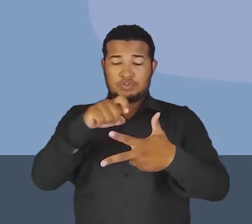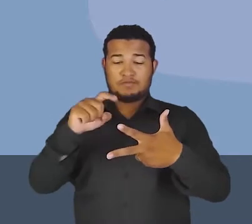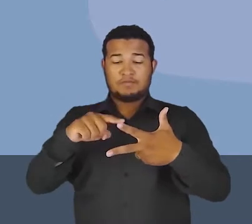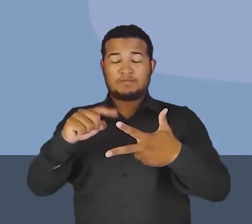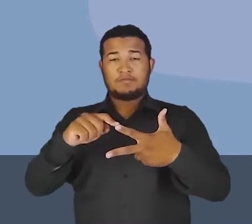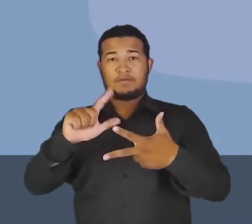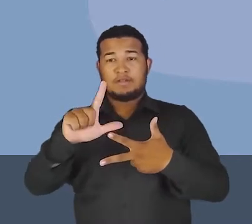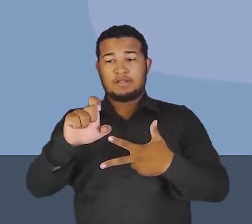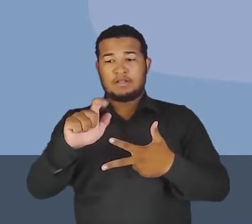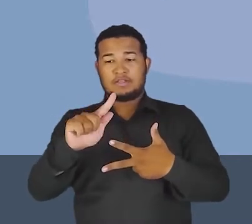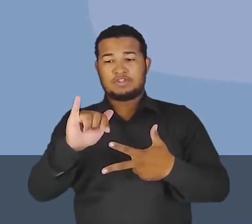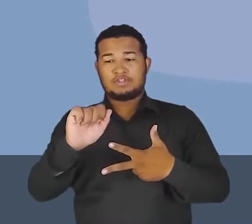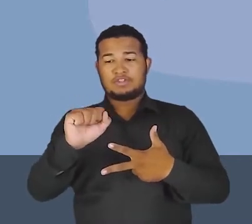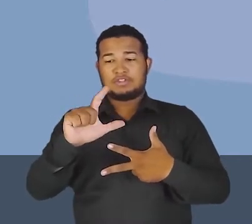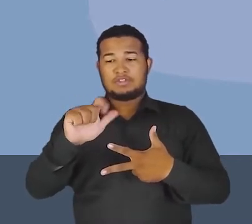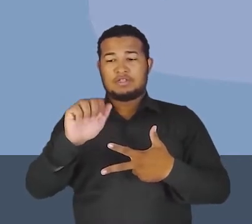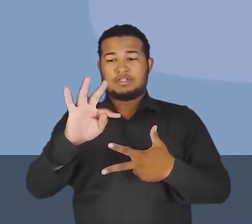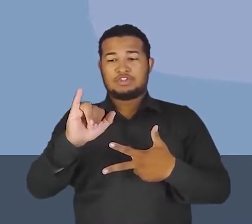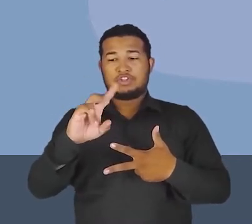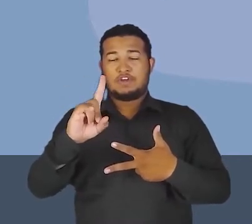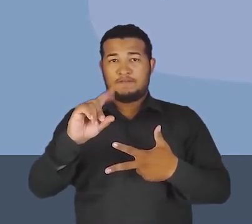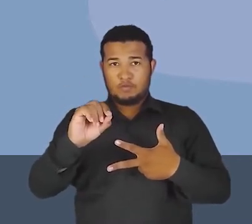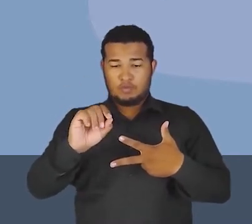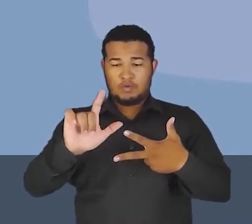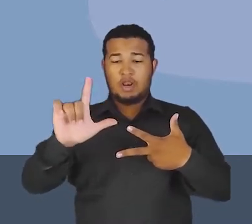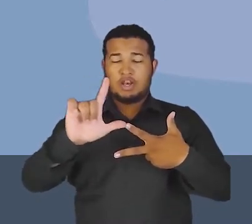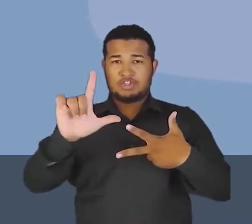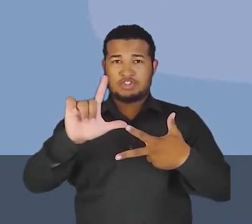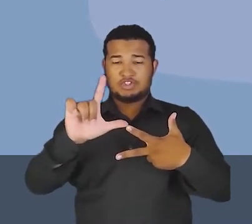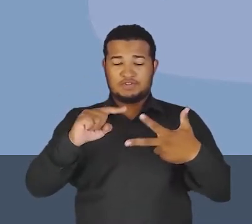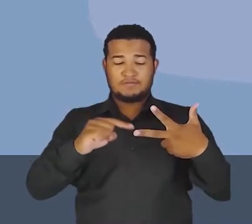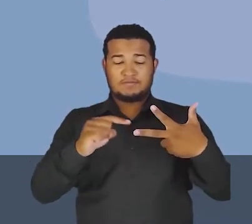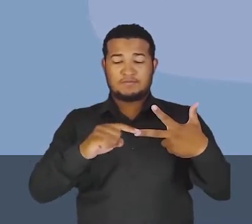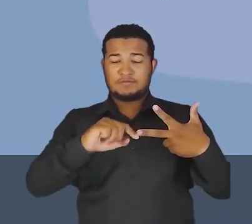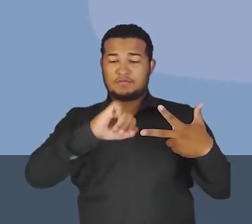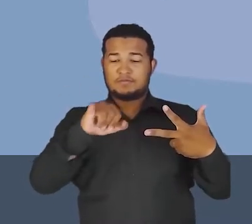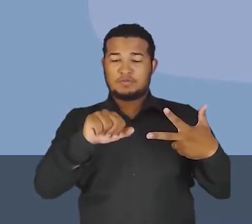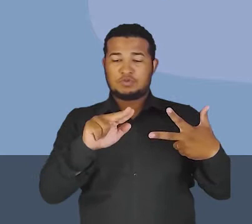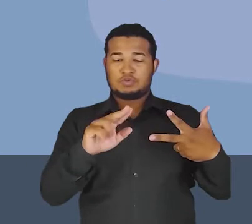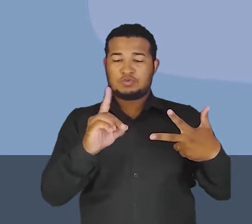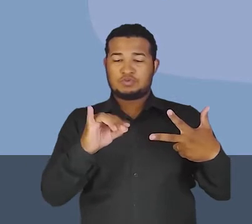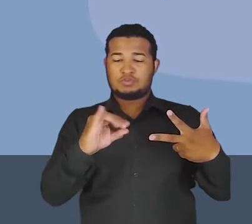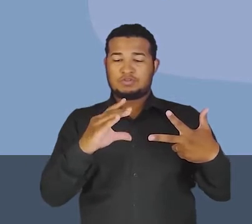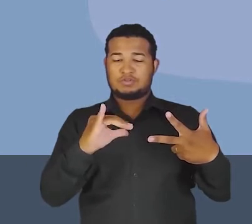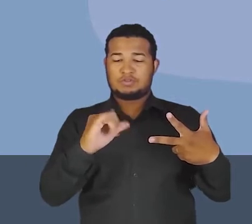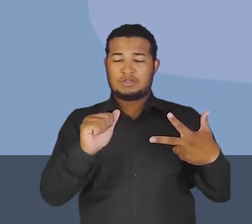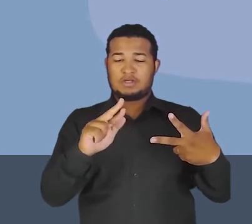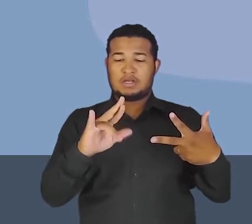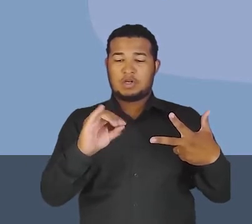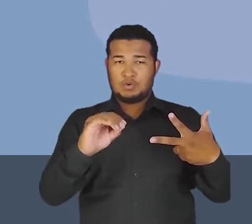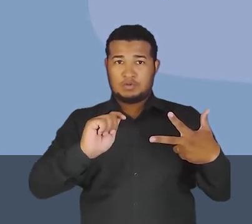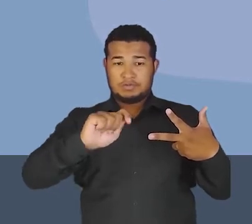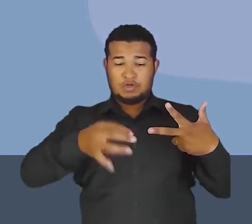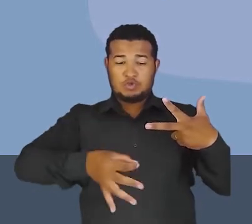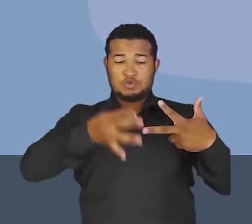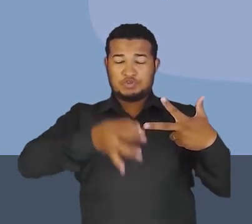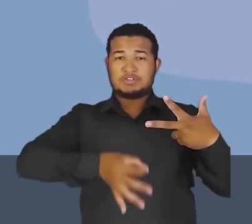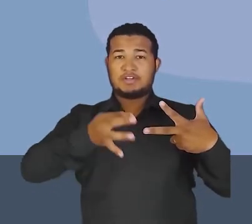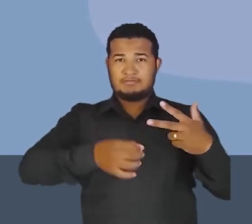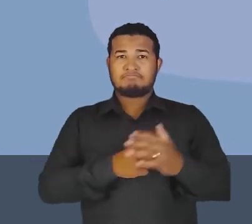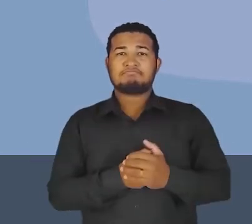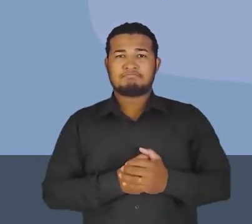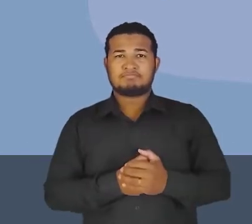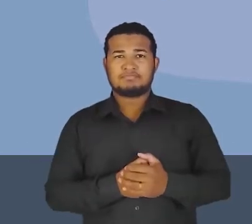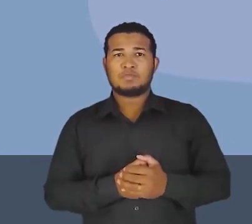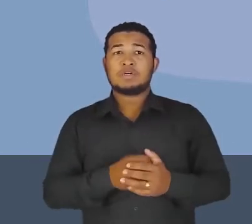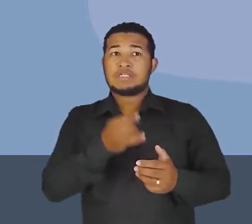leis, judiciário julga as leis. Já explico direito. Os poderes devem ser harmônicos e interdependentes. Olha a frasinha do Montesquieu, só o